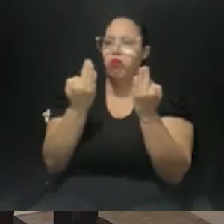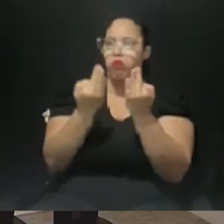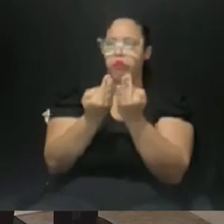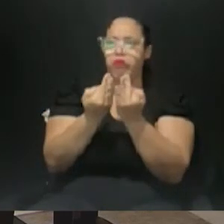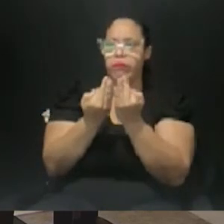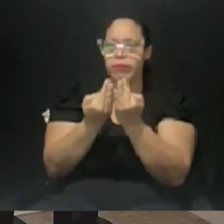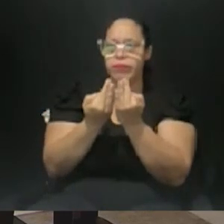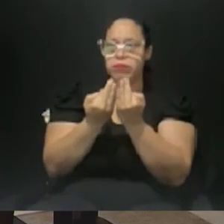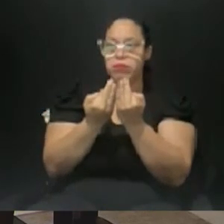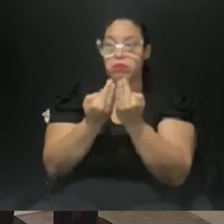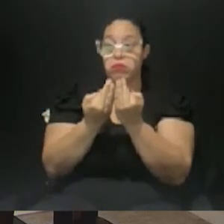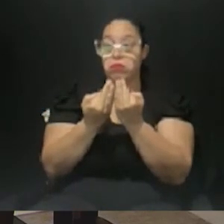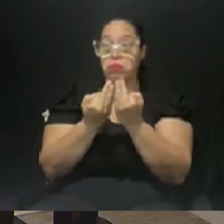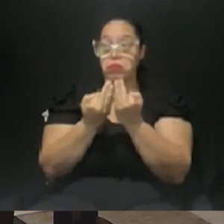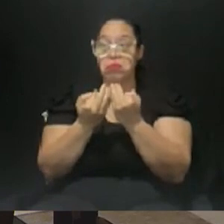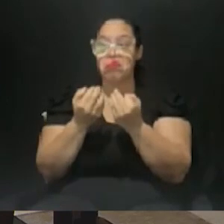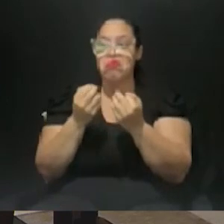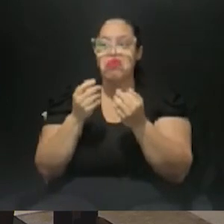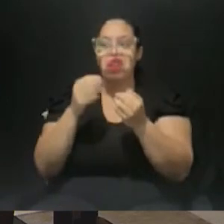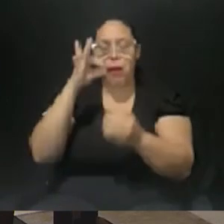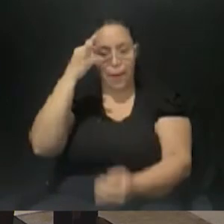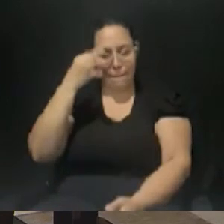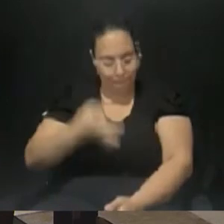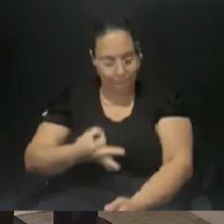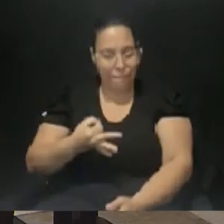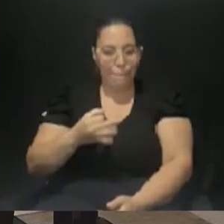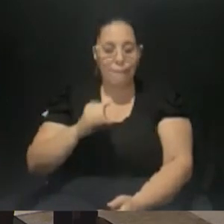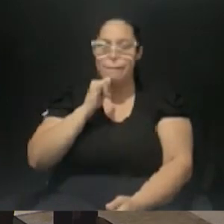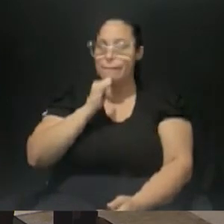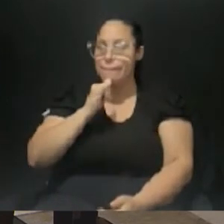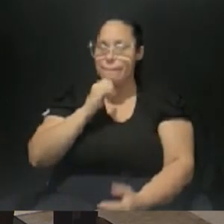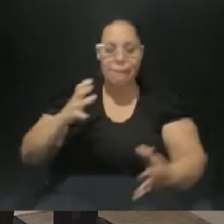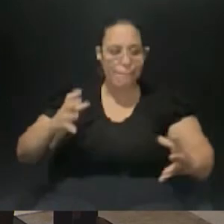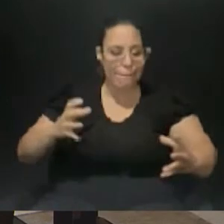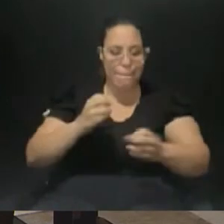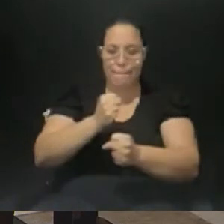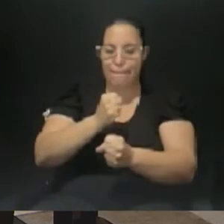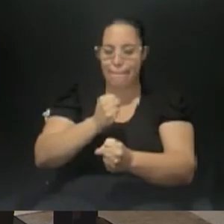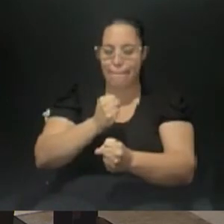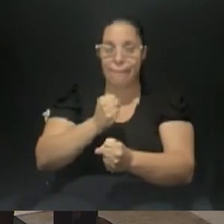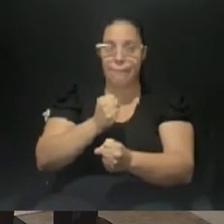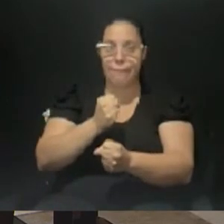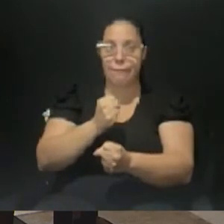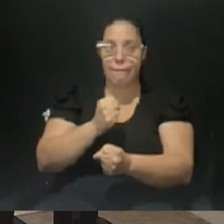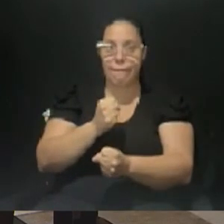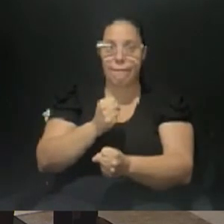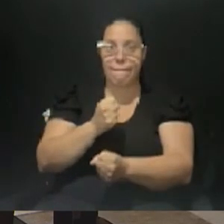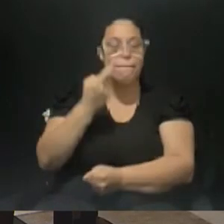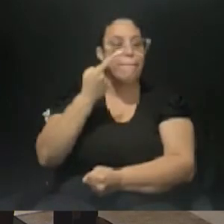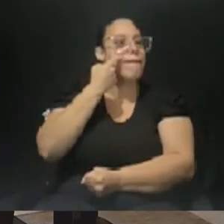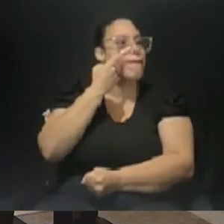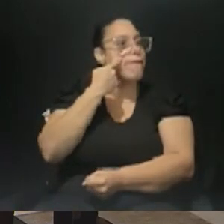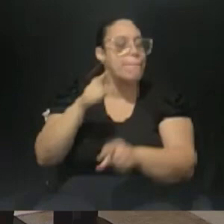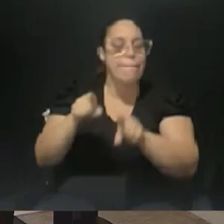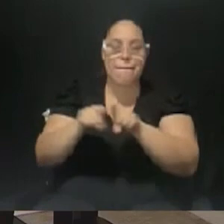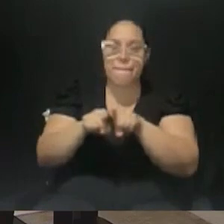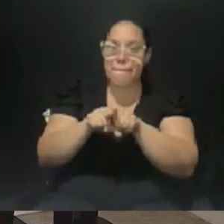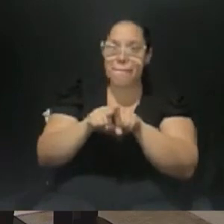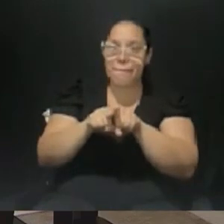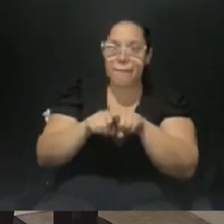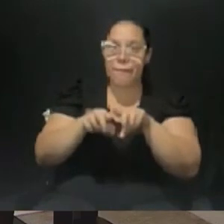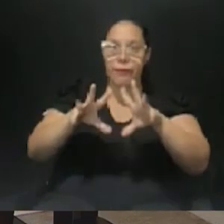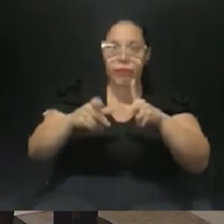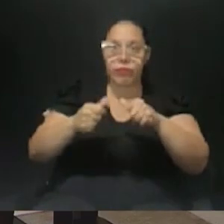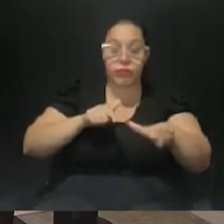de acolhimento do Vicente, a gente vê também em todo mundo que trabalha aqui, né, Andréia? Inclusive